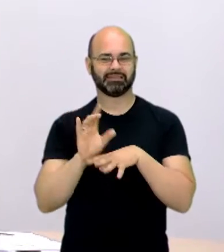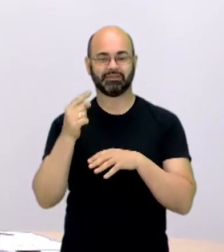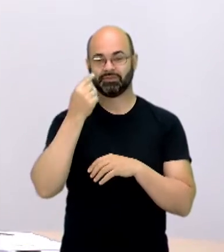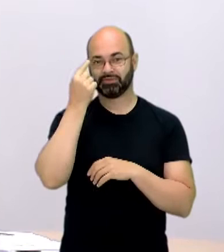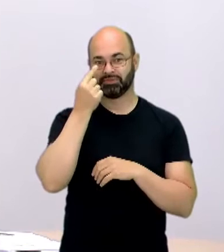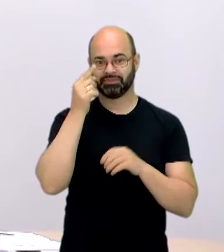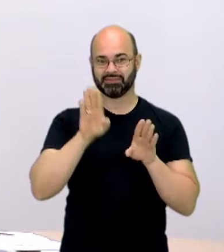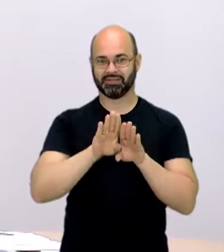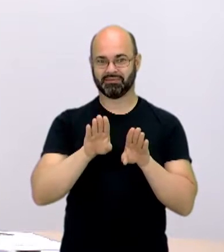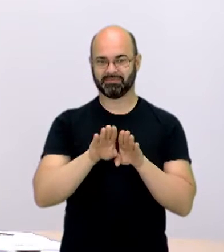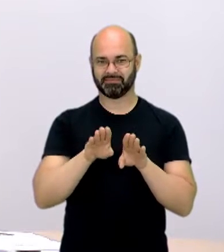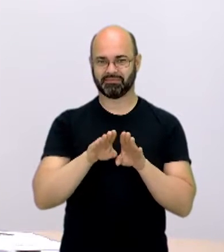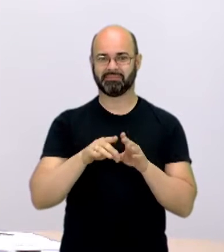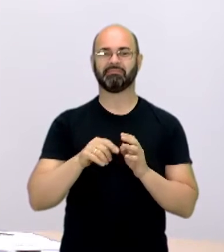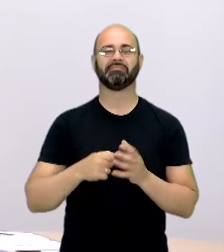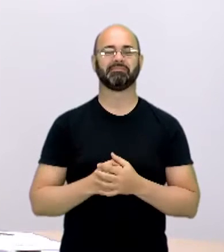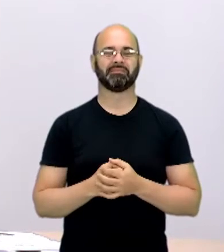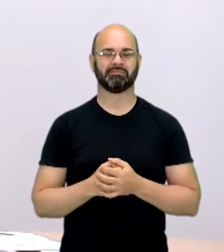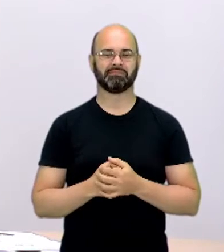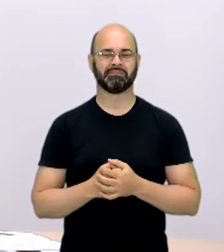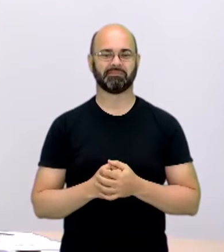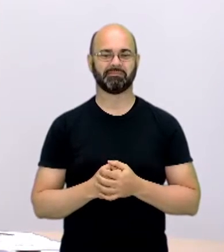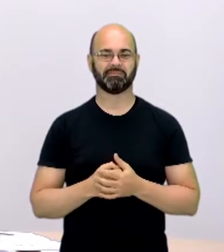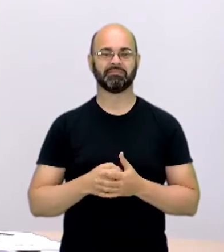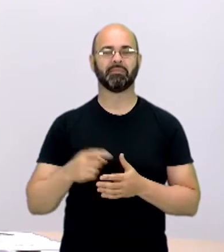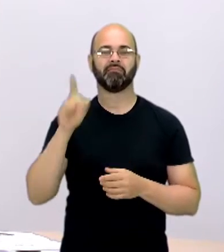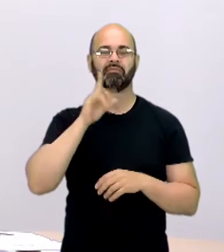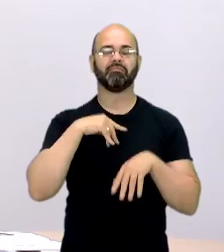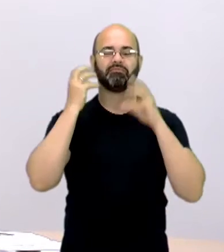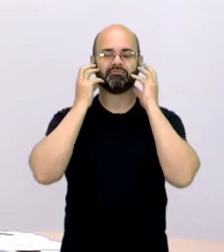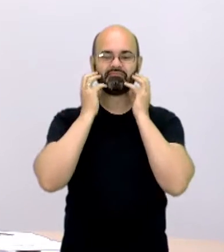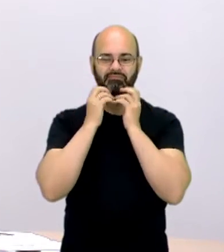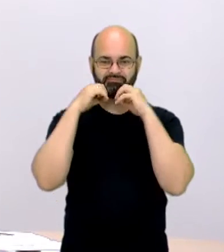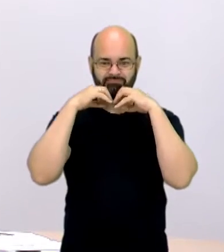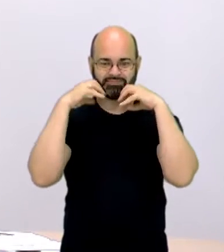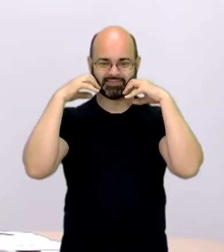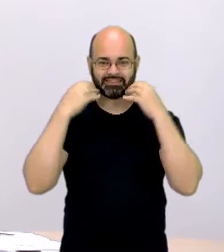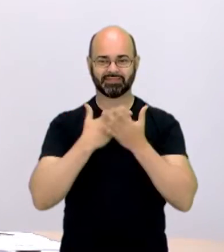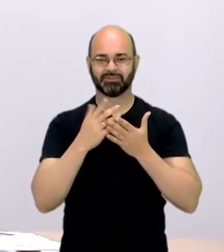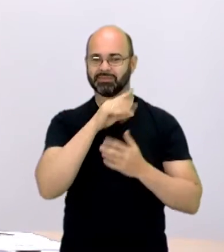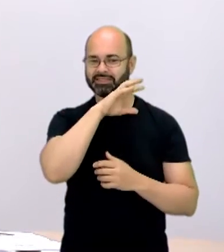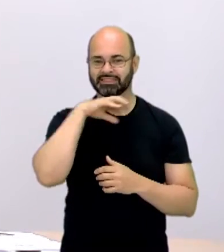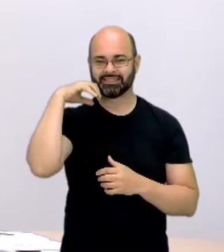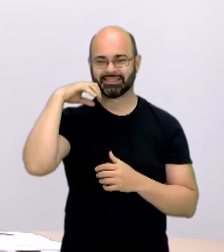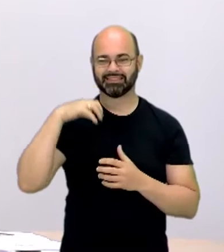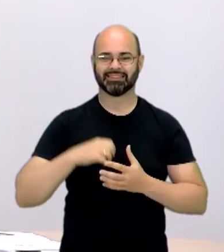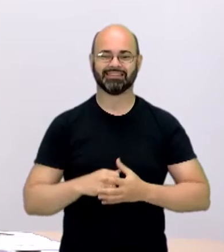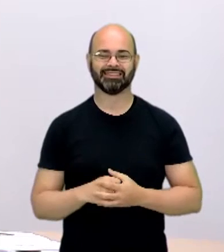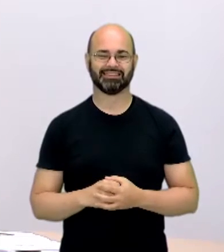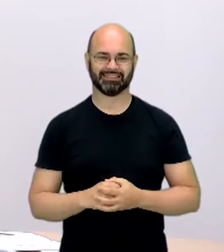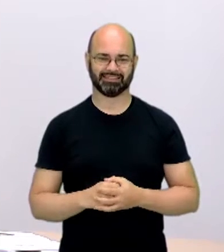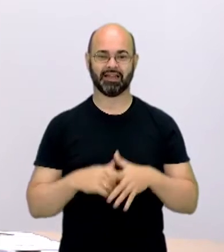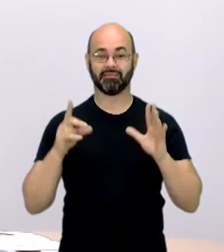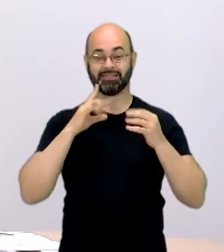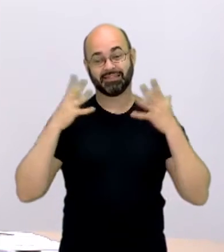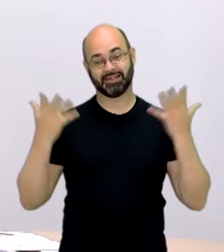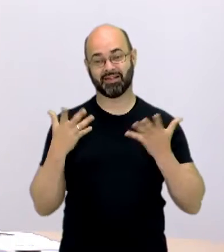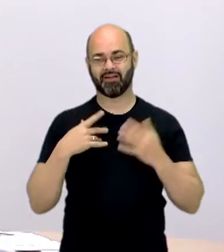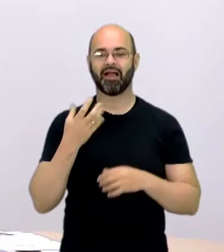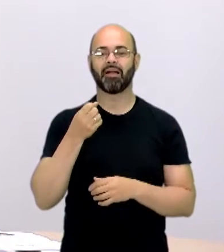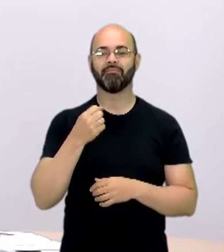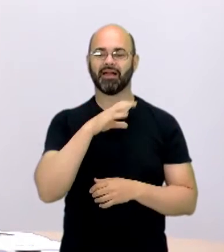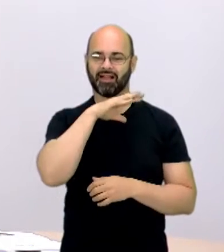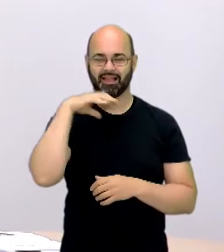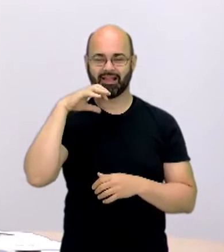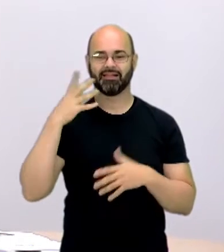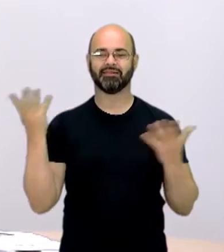eyes, olhos castanhos também. And I'm growing a beard. Estou aí deixando a barba crescer. And it's totally white. Ela é totalmente branca. So today